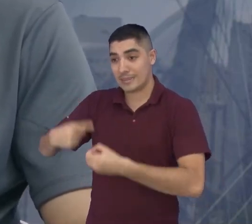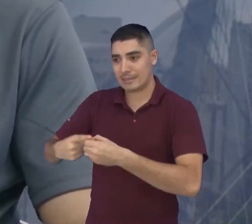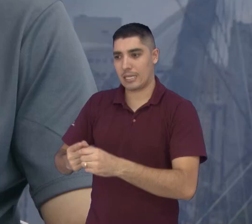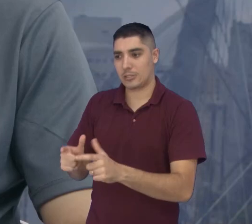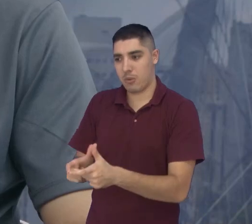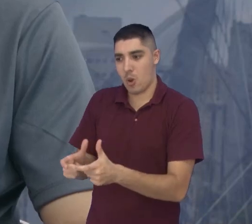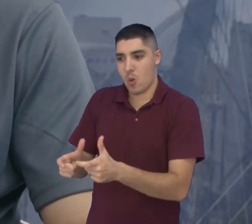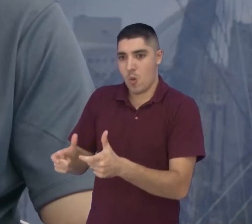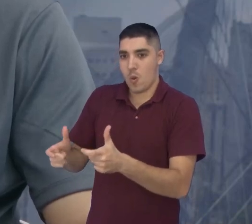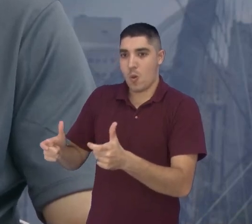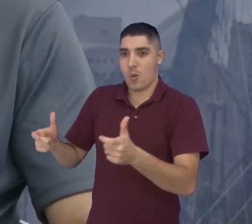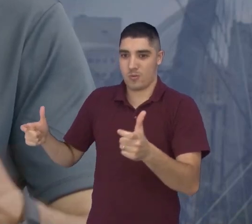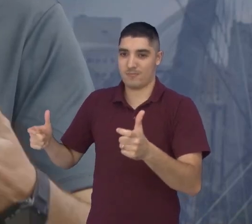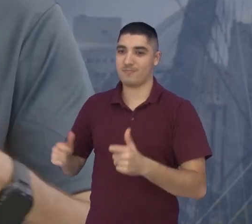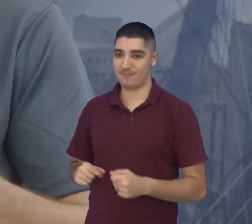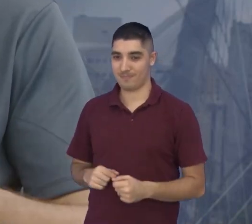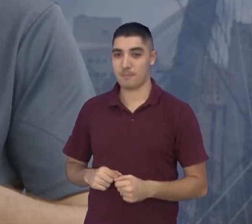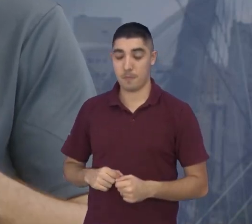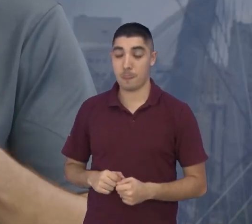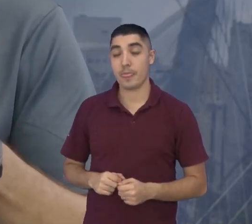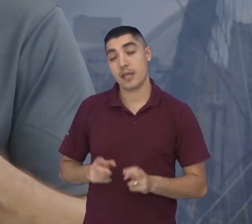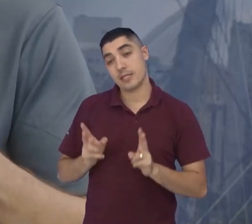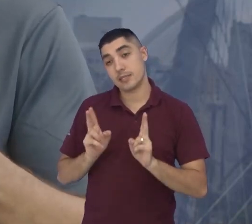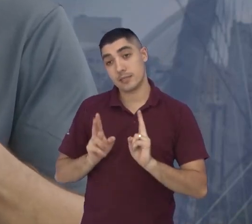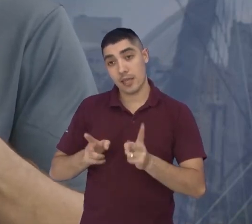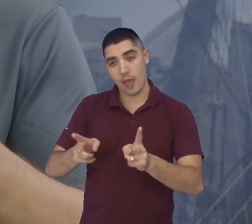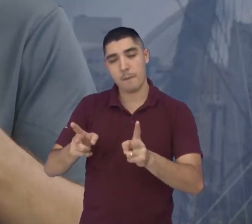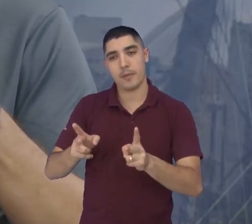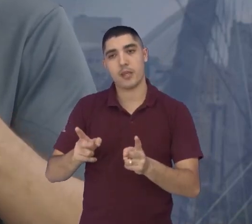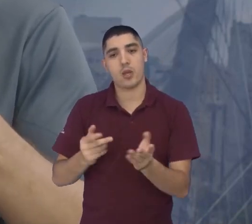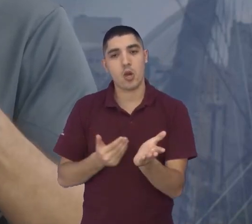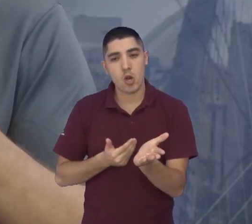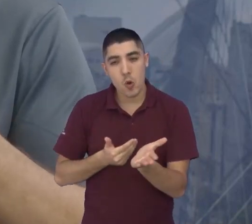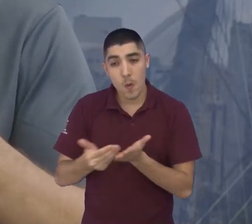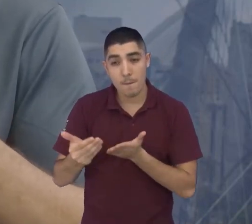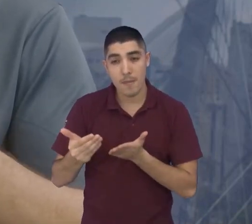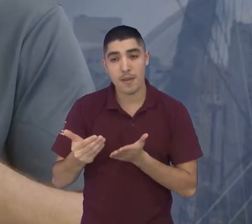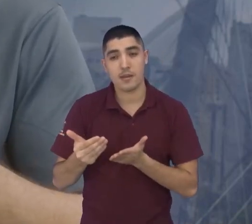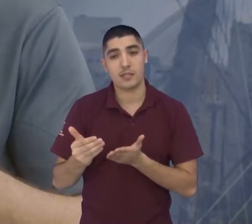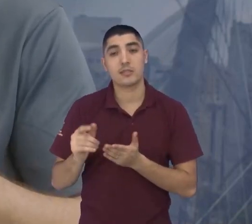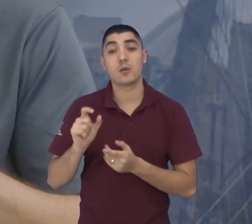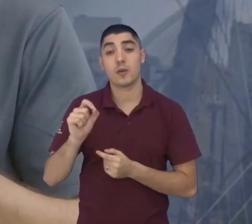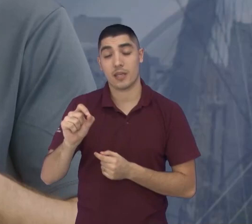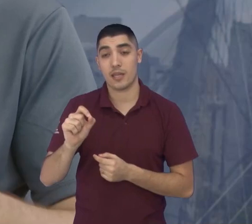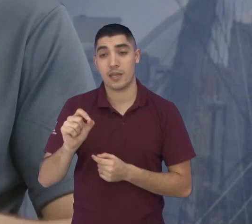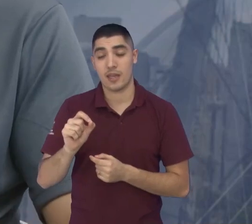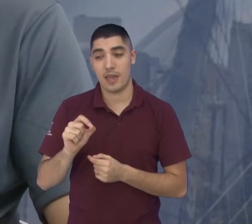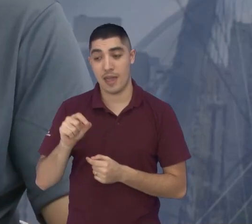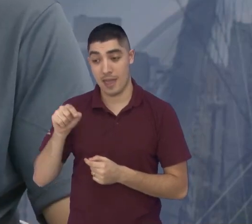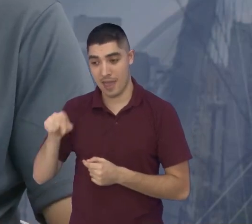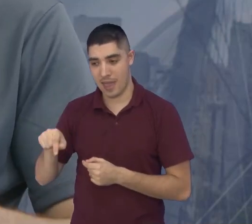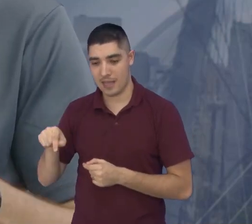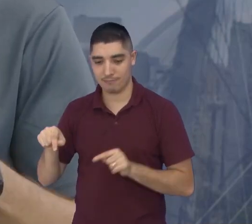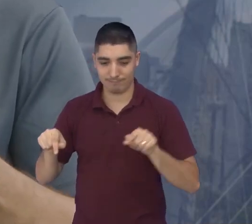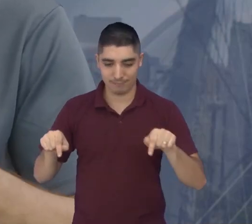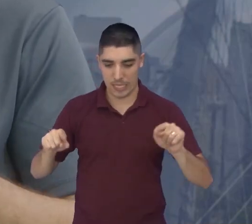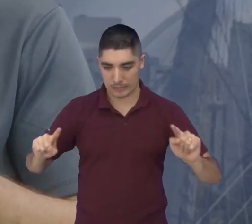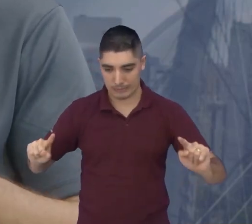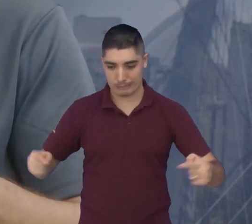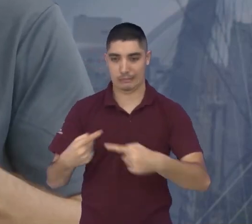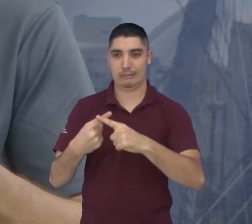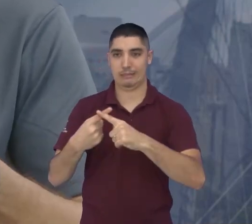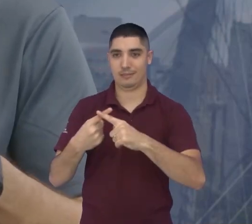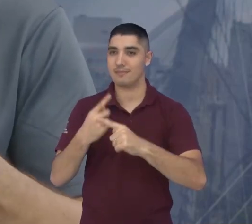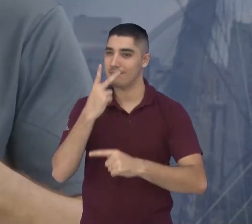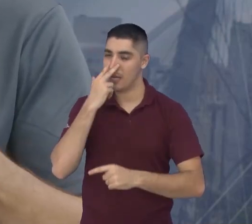cidade. Costuma-se colocar de maneira antagônica essas duas forças, mas eu acredito que elas